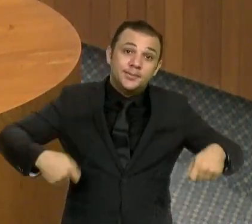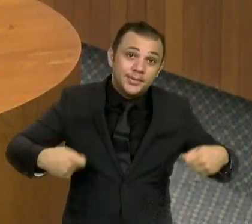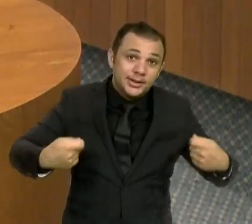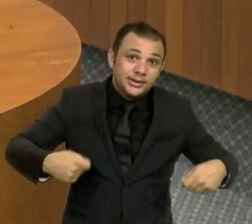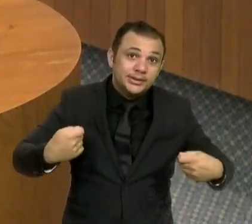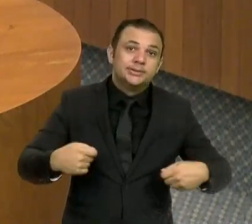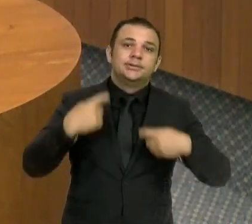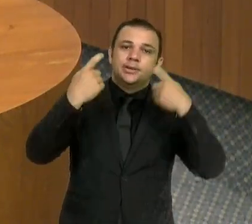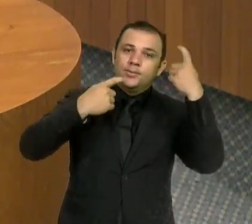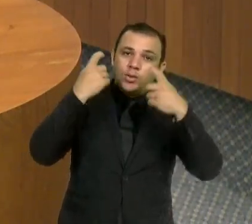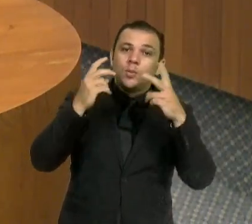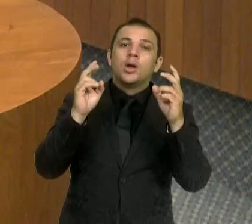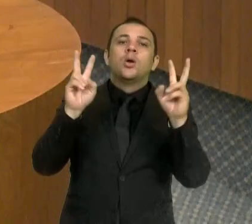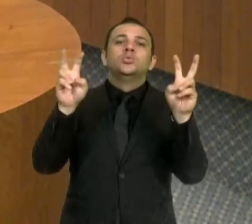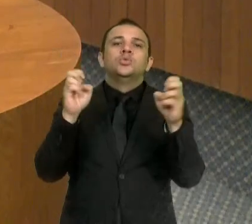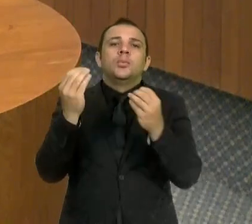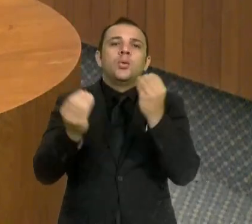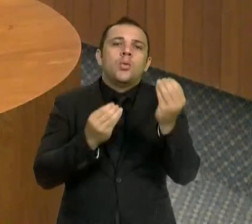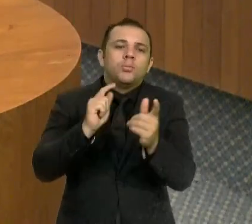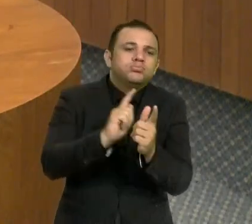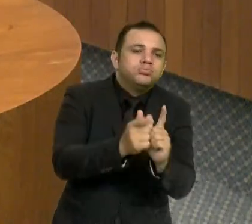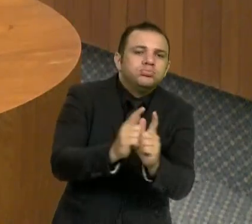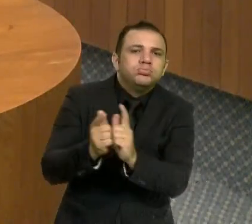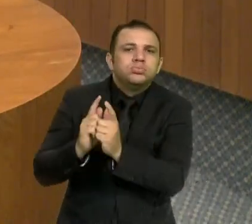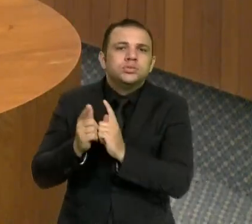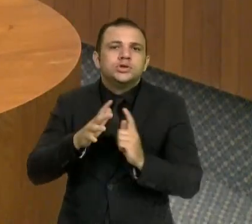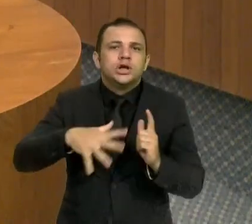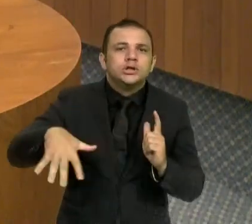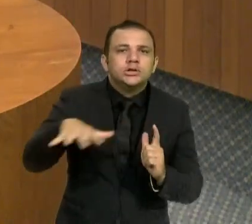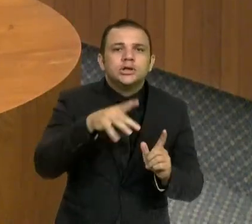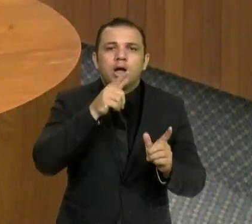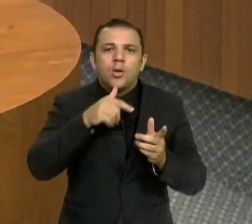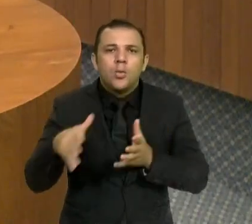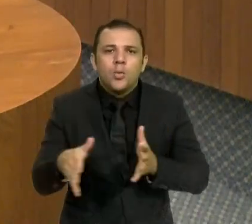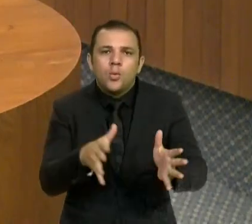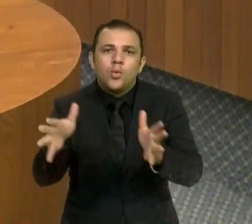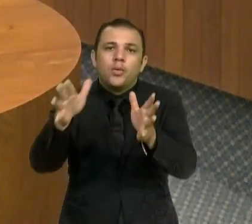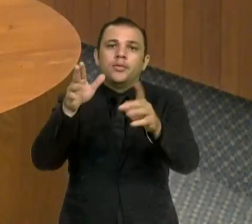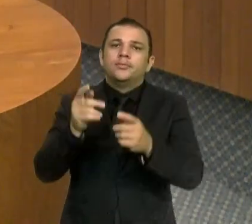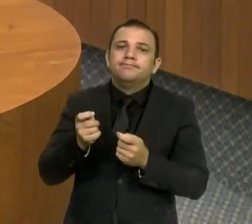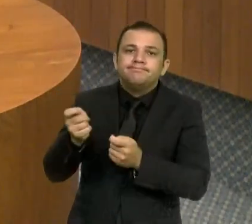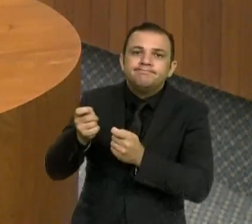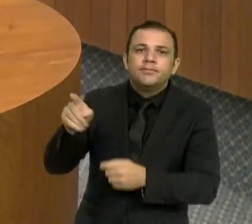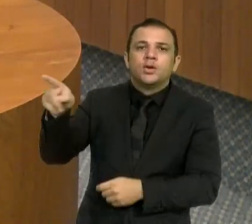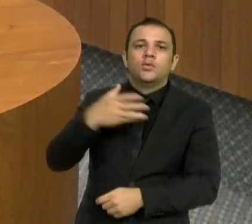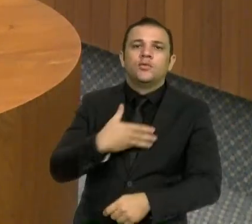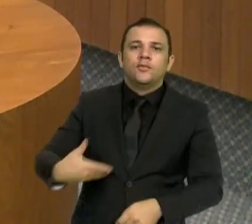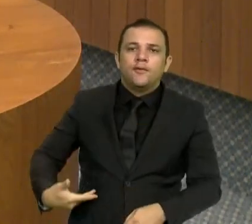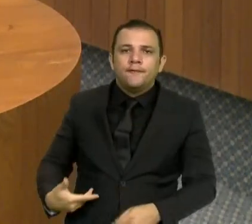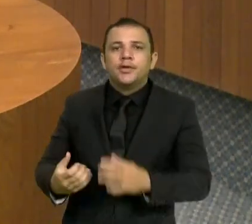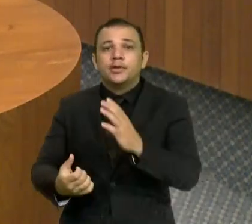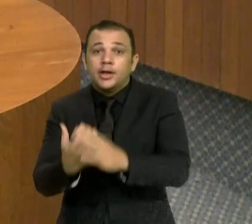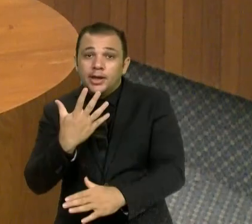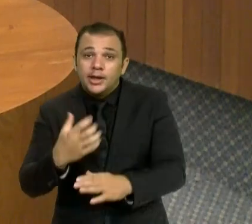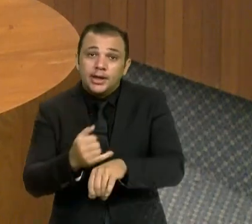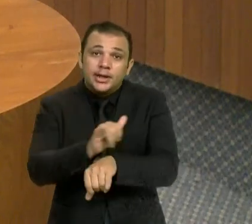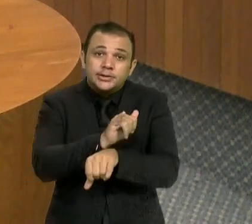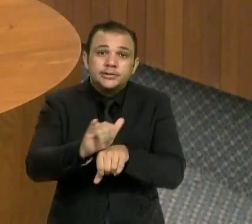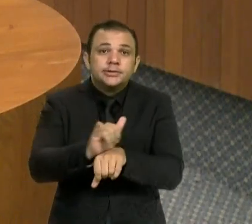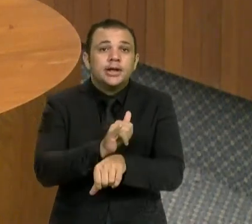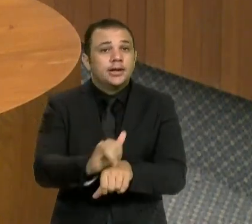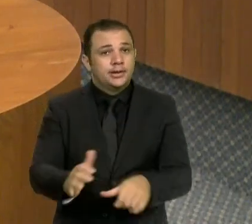dos recursos hídricos, né, provocando o governo do estado e criando assim alternativas. Mais precisamente, eu quero me ater nesse